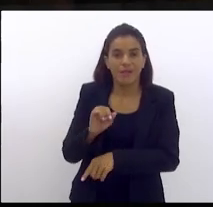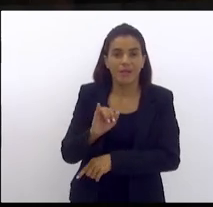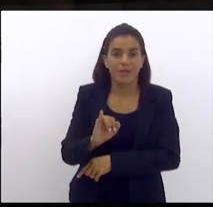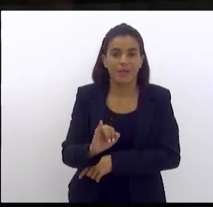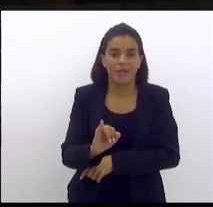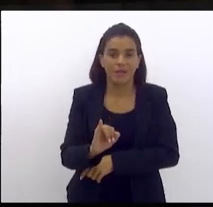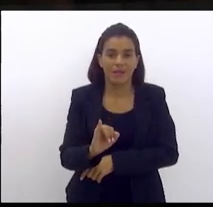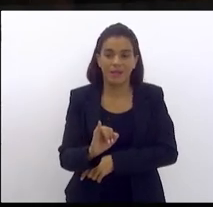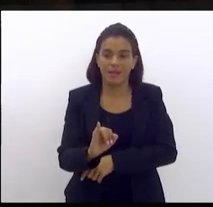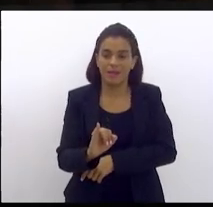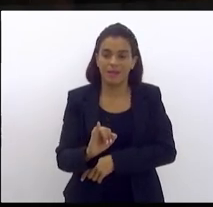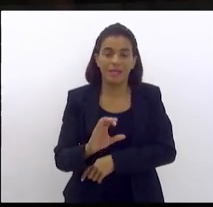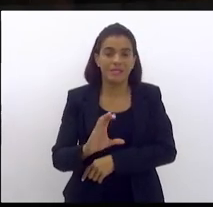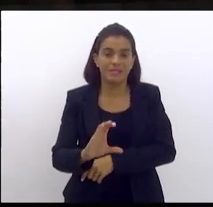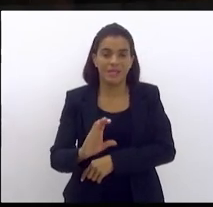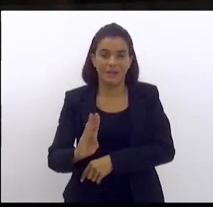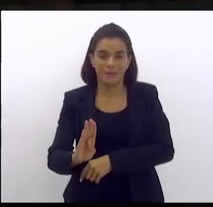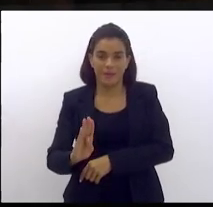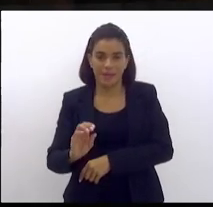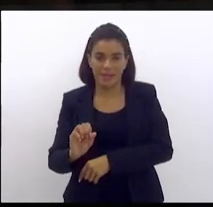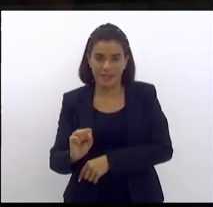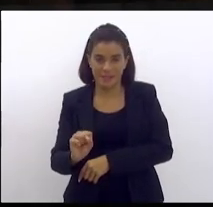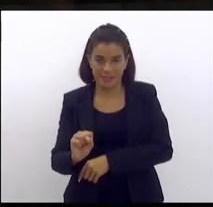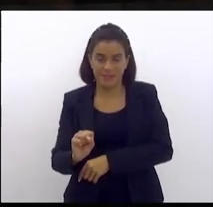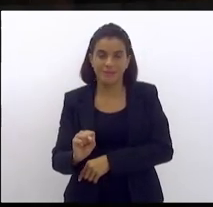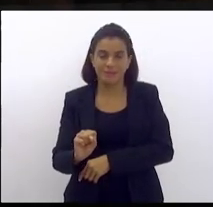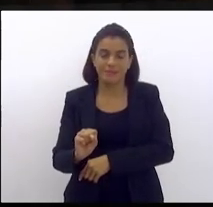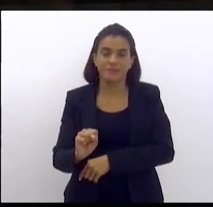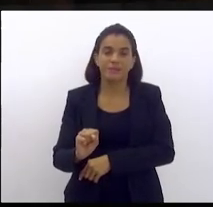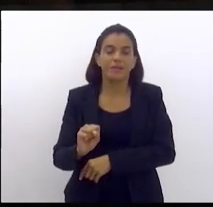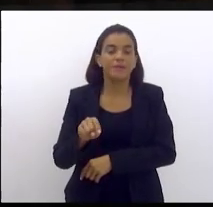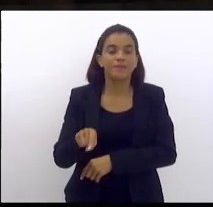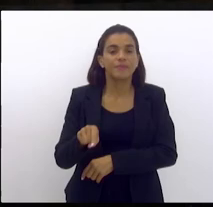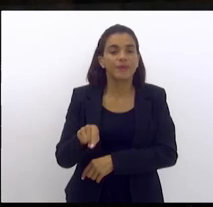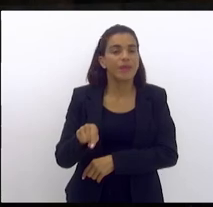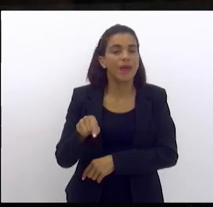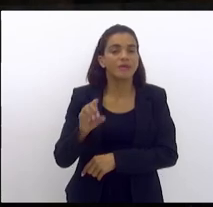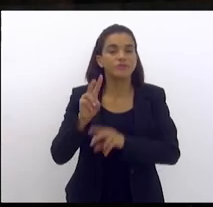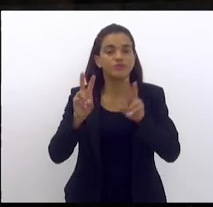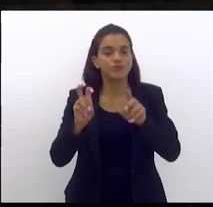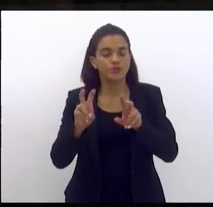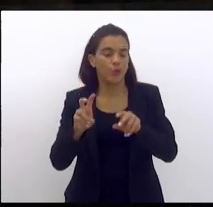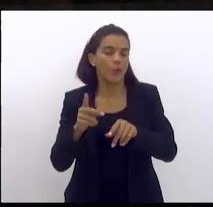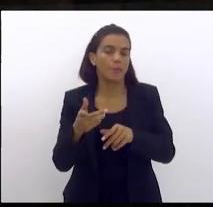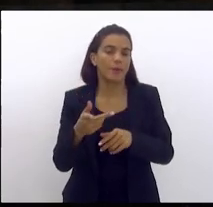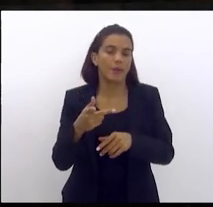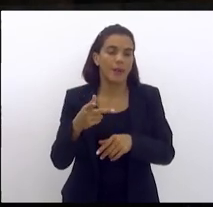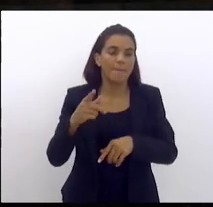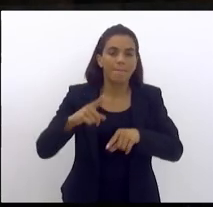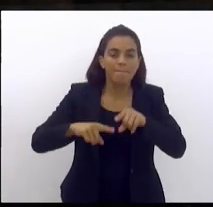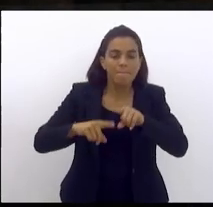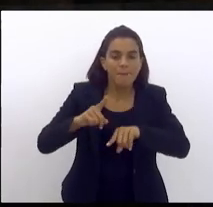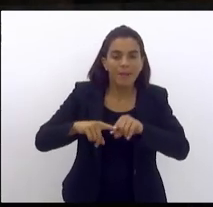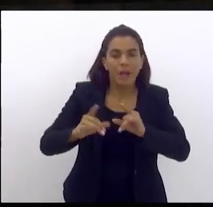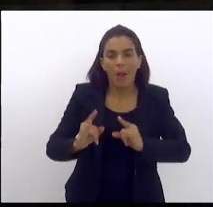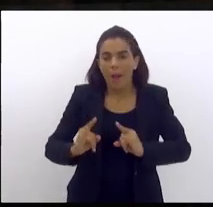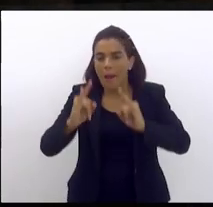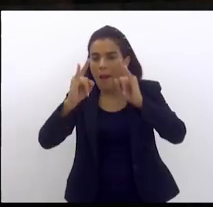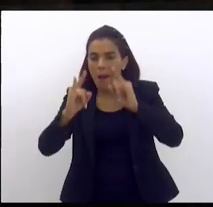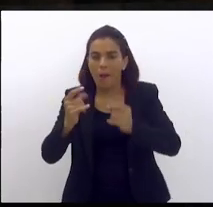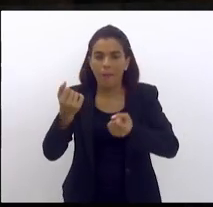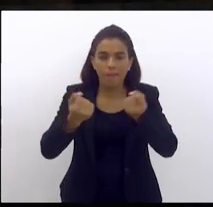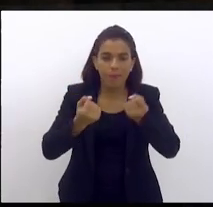competência da União que é a contribuição sobre bens e serviços que vai ser a junção